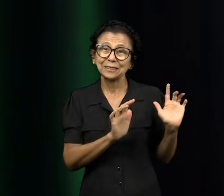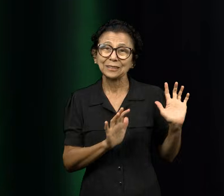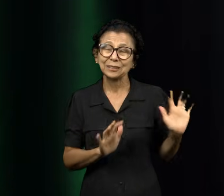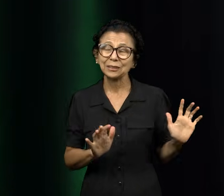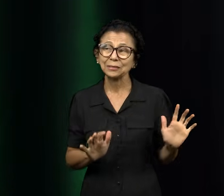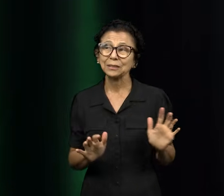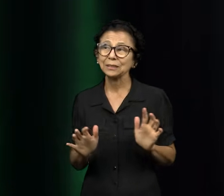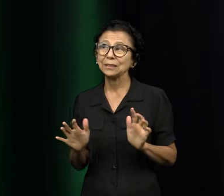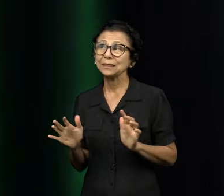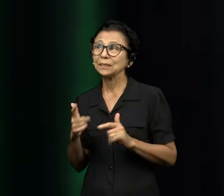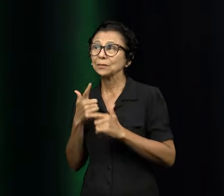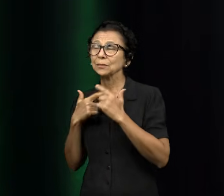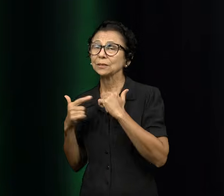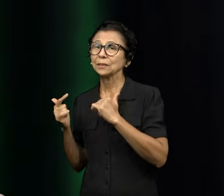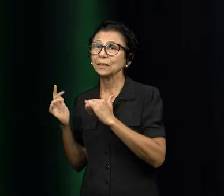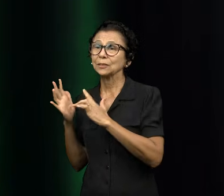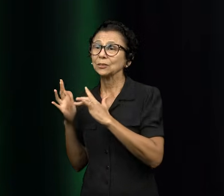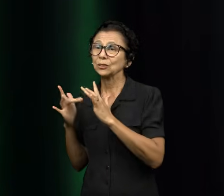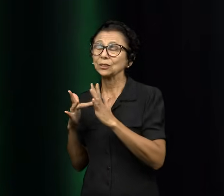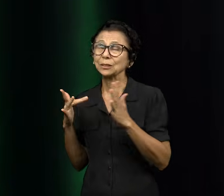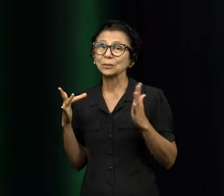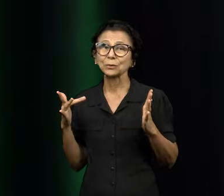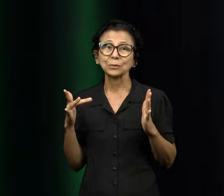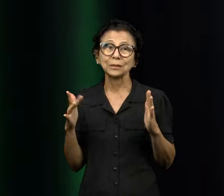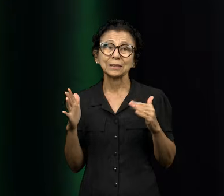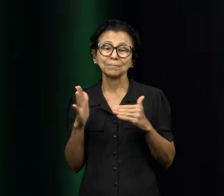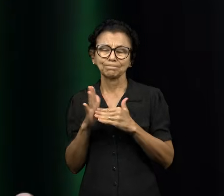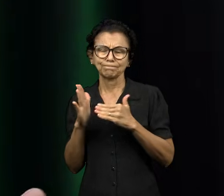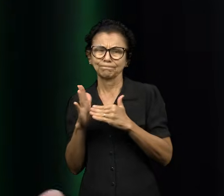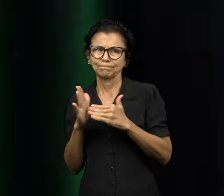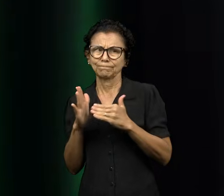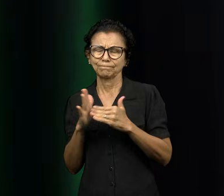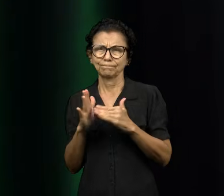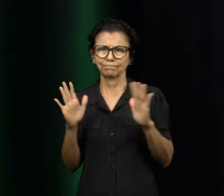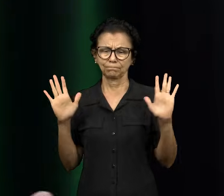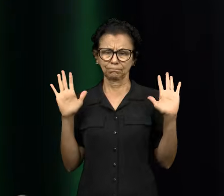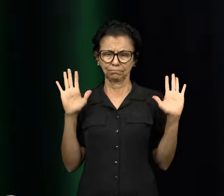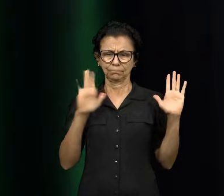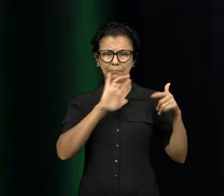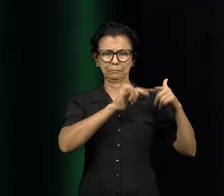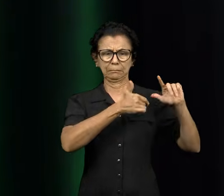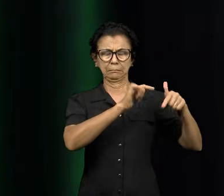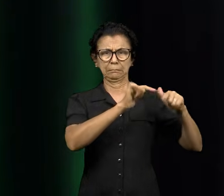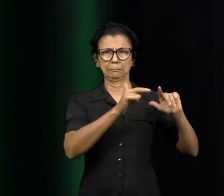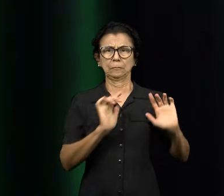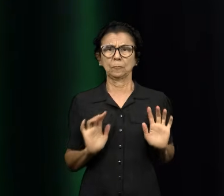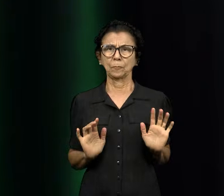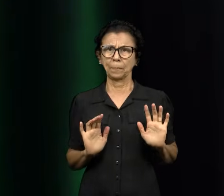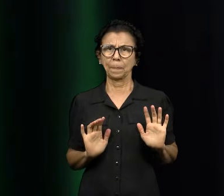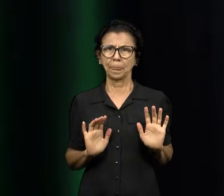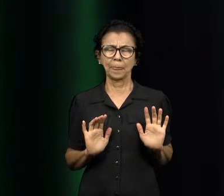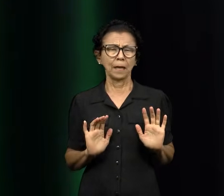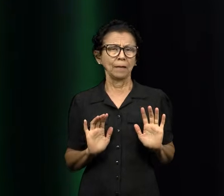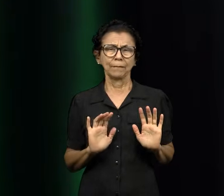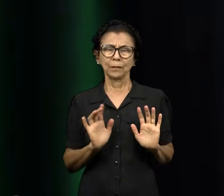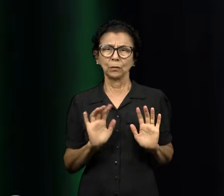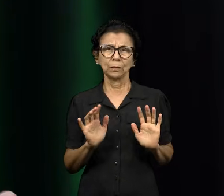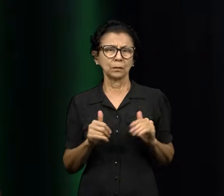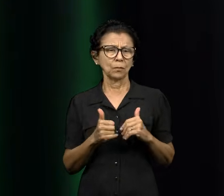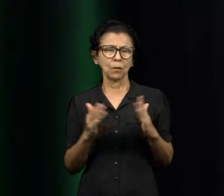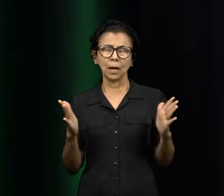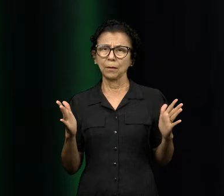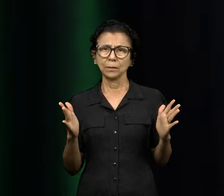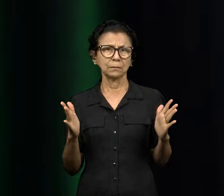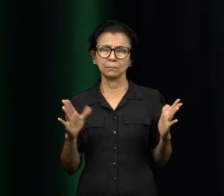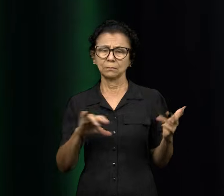a vontade de Jesus, de viver uma vida nova pela palavra, porque a palavra é viva, ela transforma o